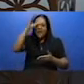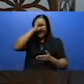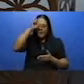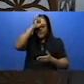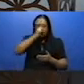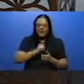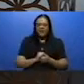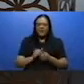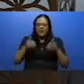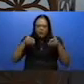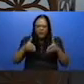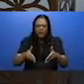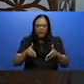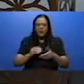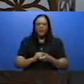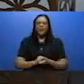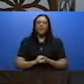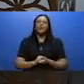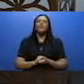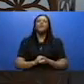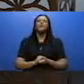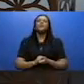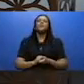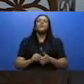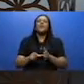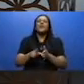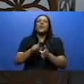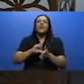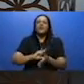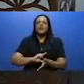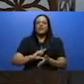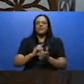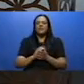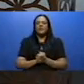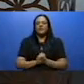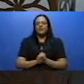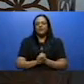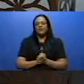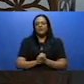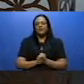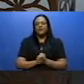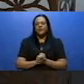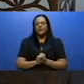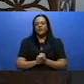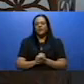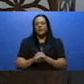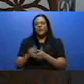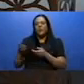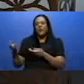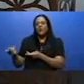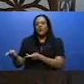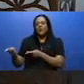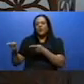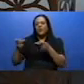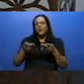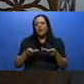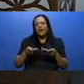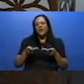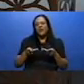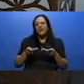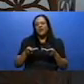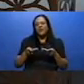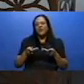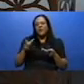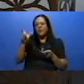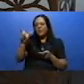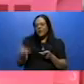tá? Vamos para a nossa rotina? Só que antes, eu quero chamar o nosso convidado especial, que está